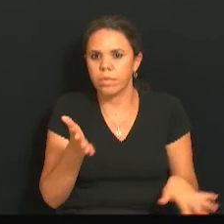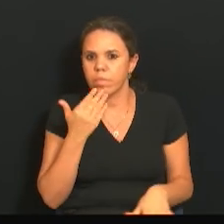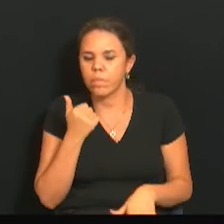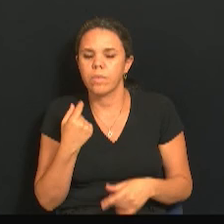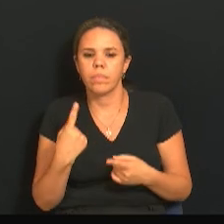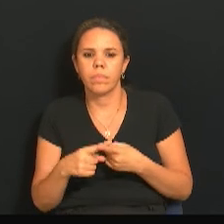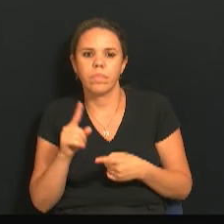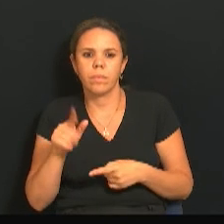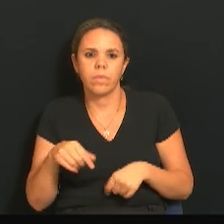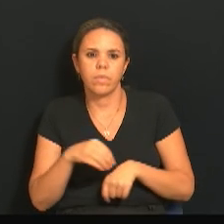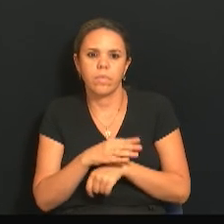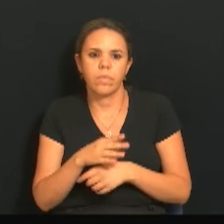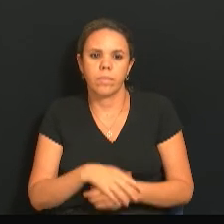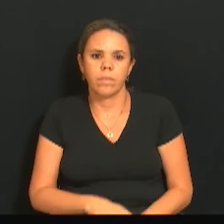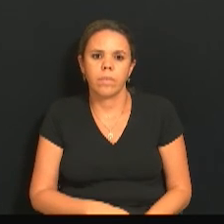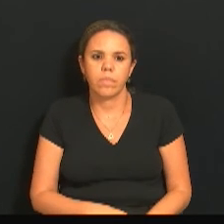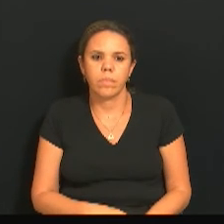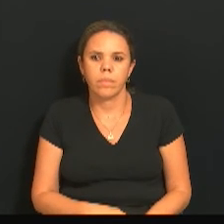isso traz